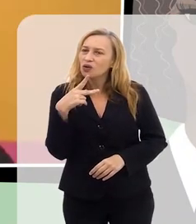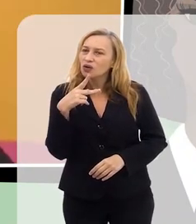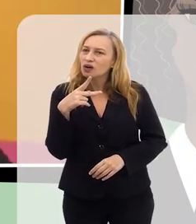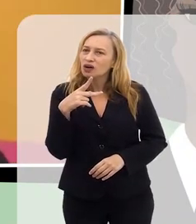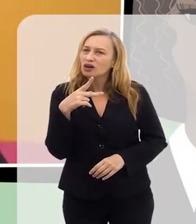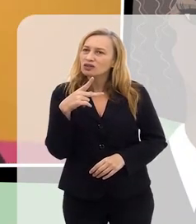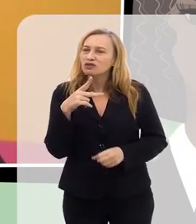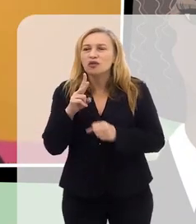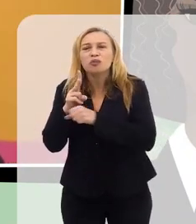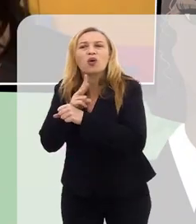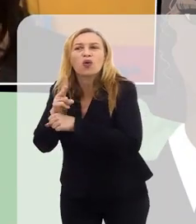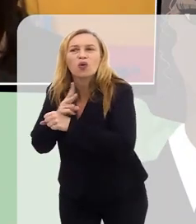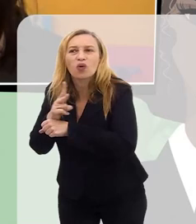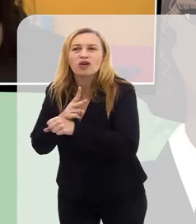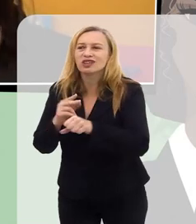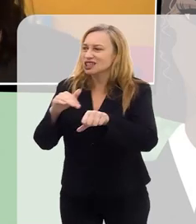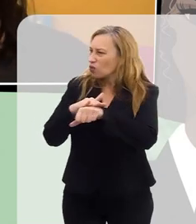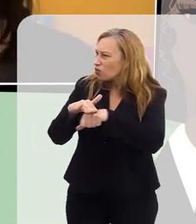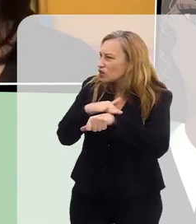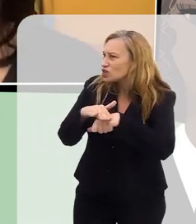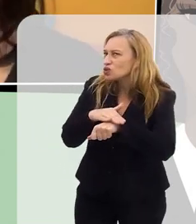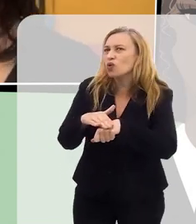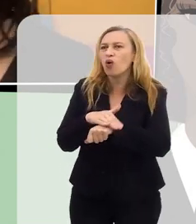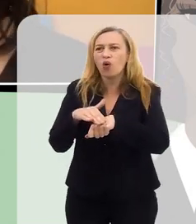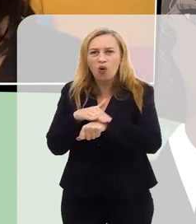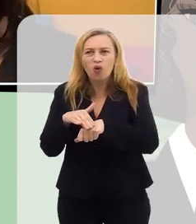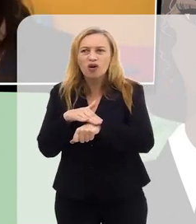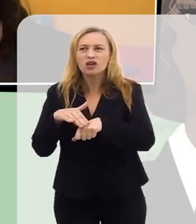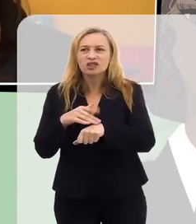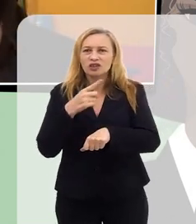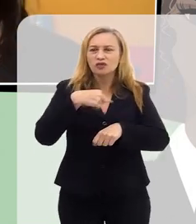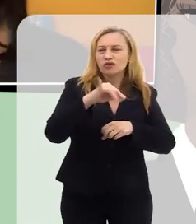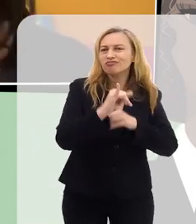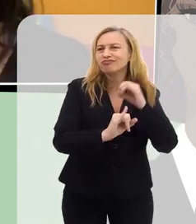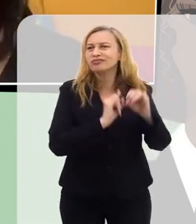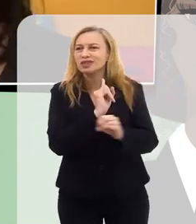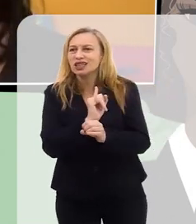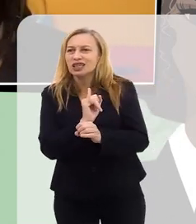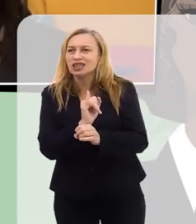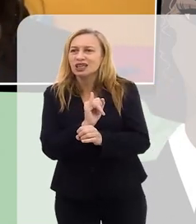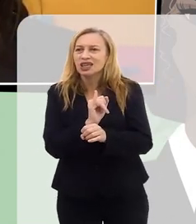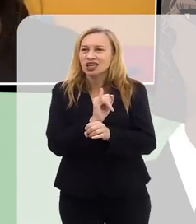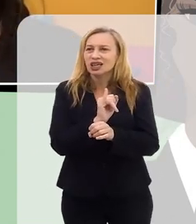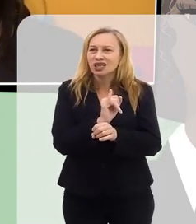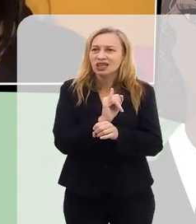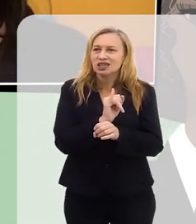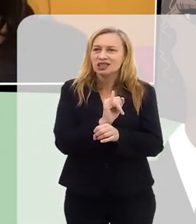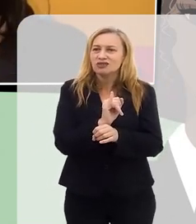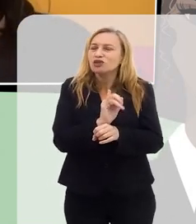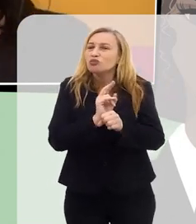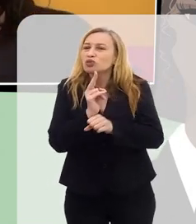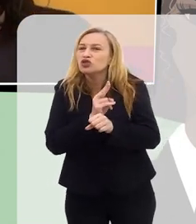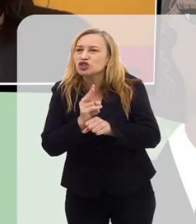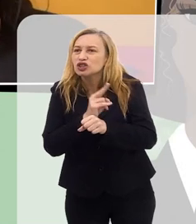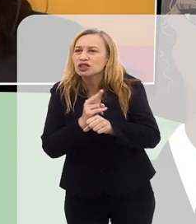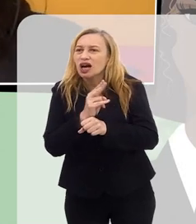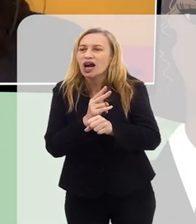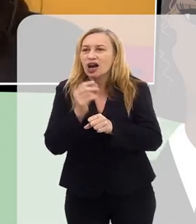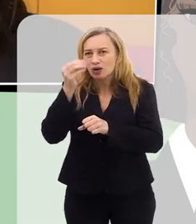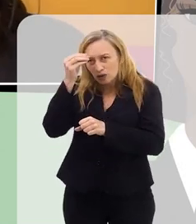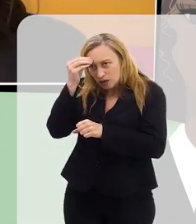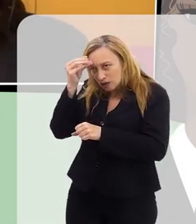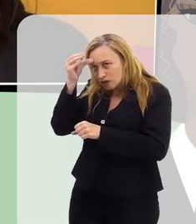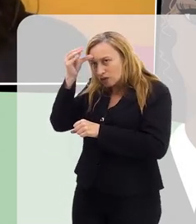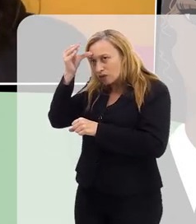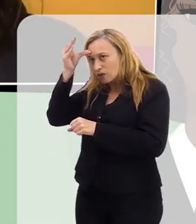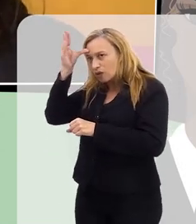acabou de falar que você foi buscar, você conversou, você procurou, você foi na internet, você foi atrás